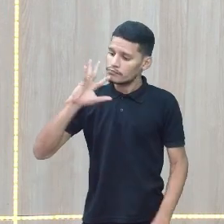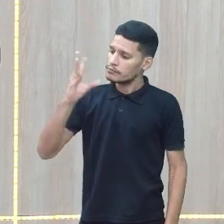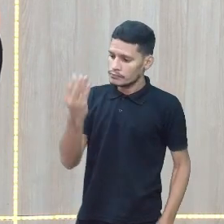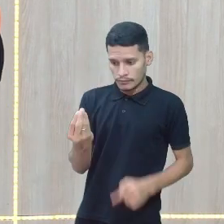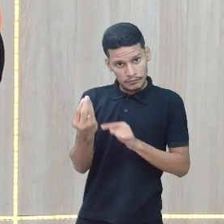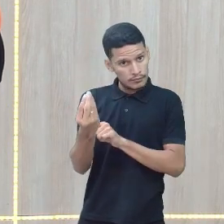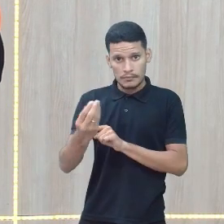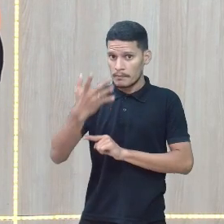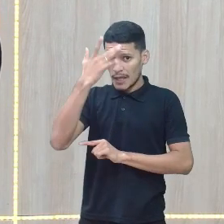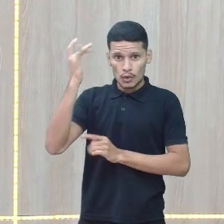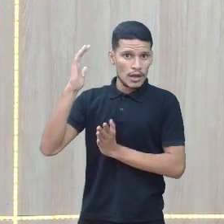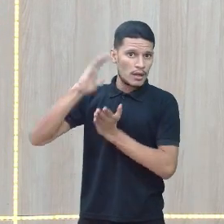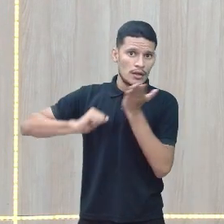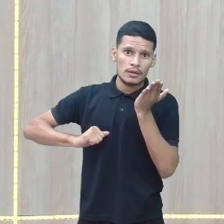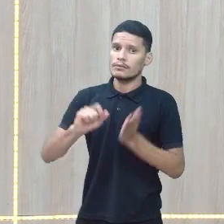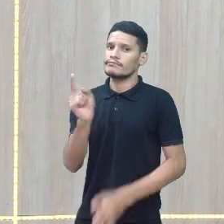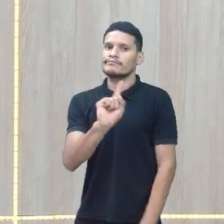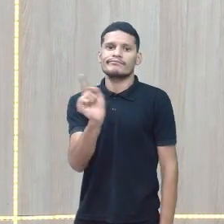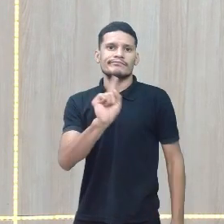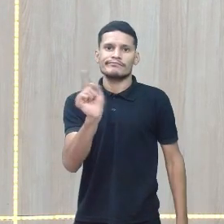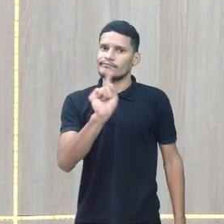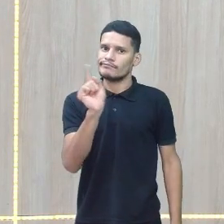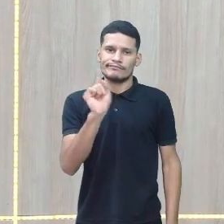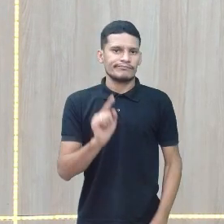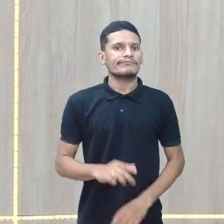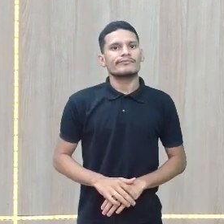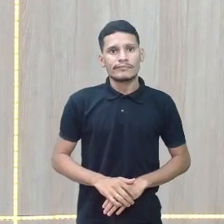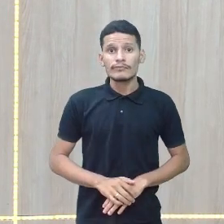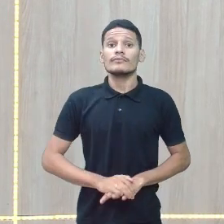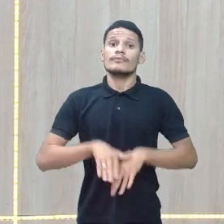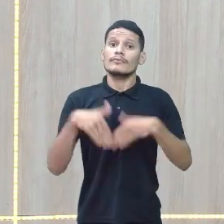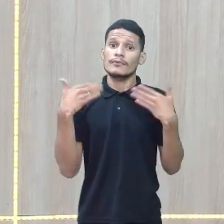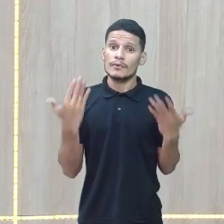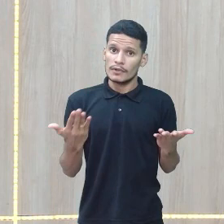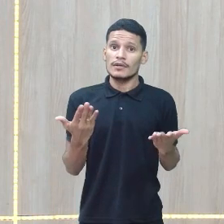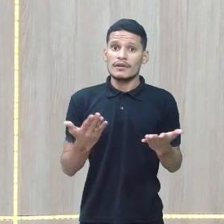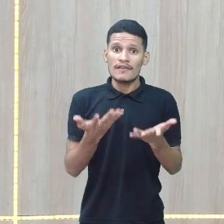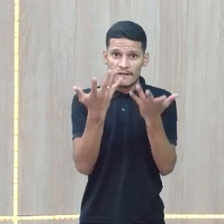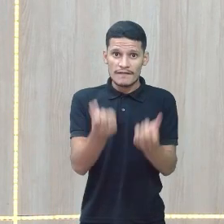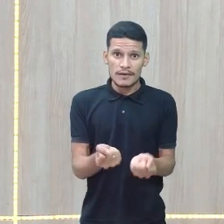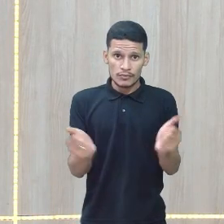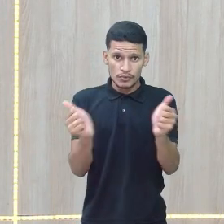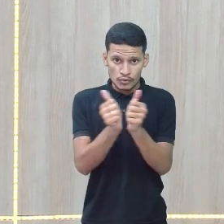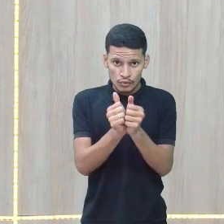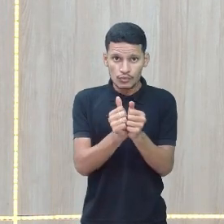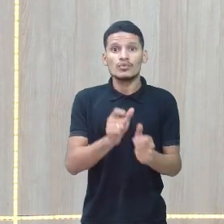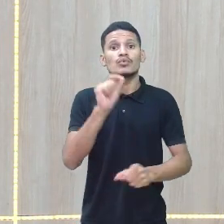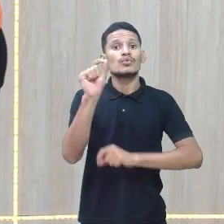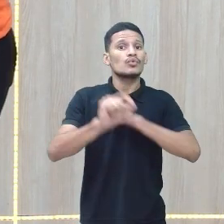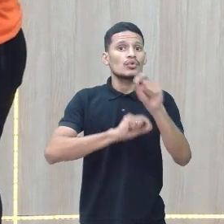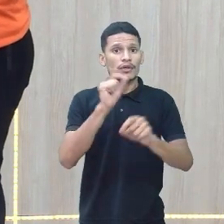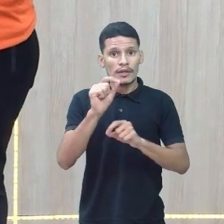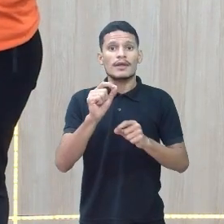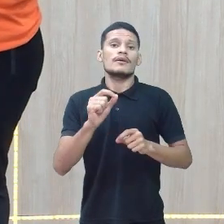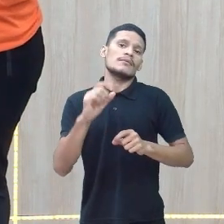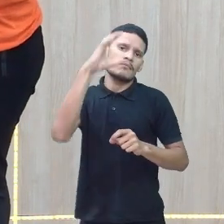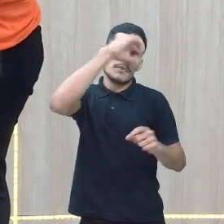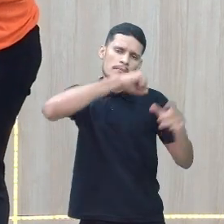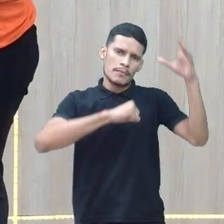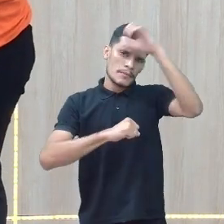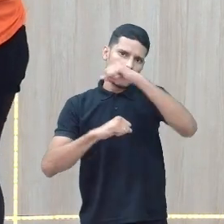é? Ninguém pode tirar o conhecimento da gente. Então, que tal? Vamos construir esse conhecimento